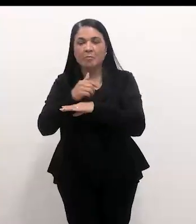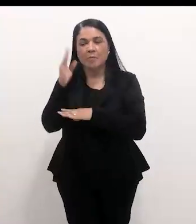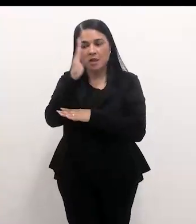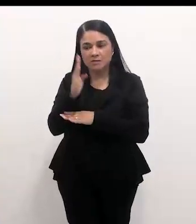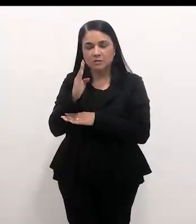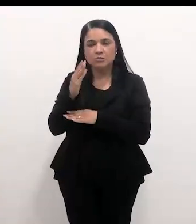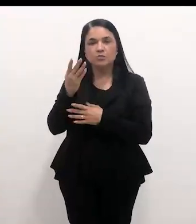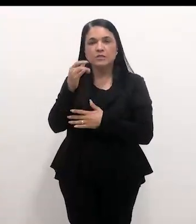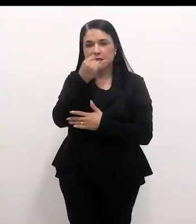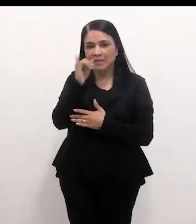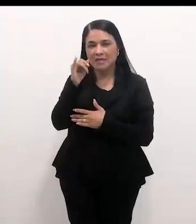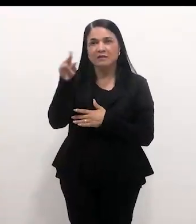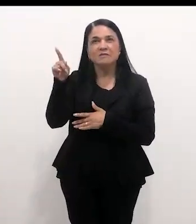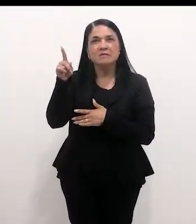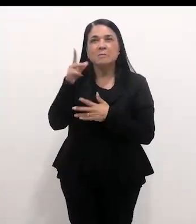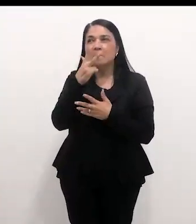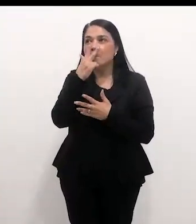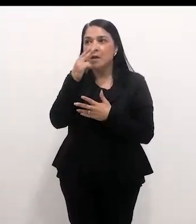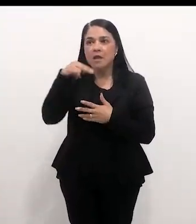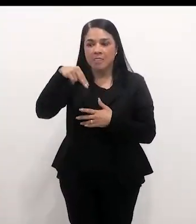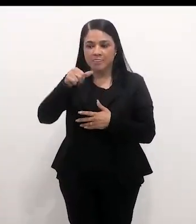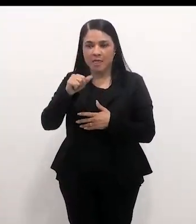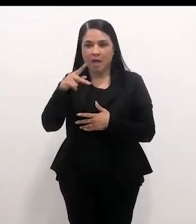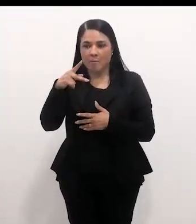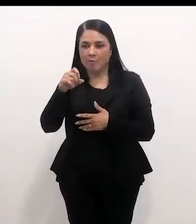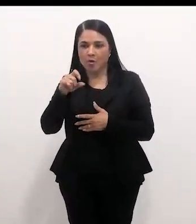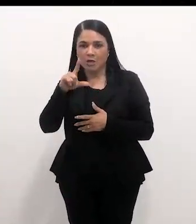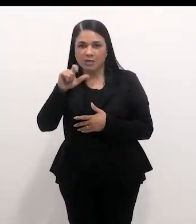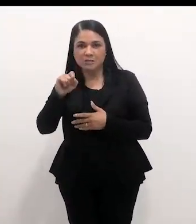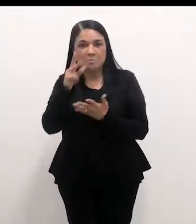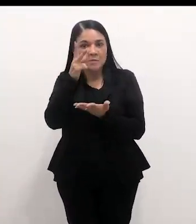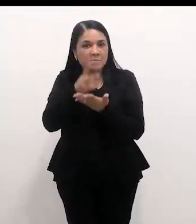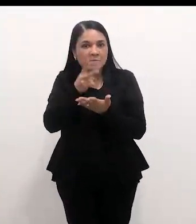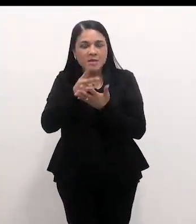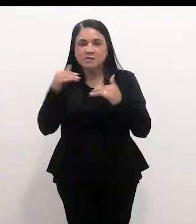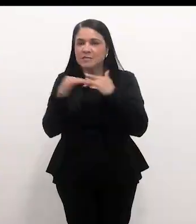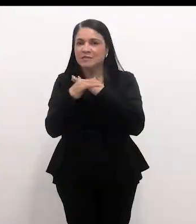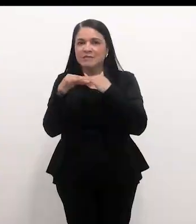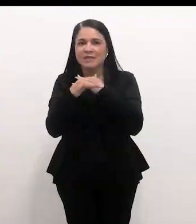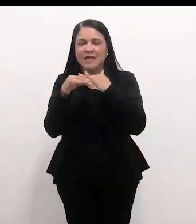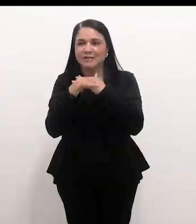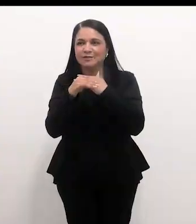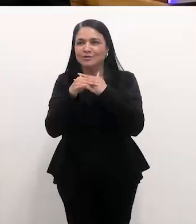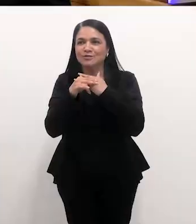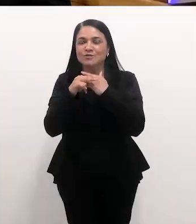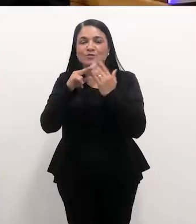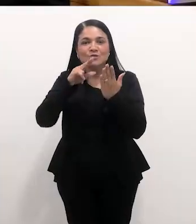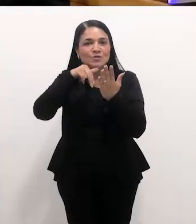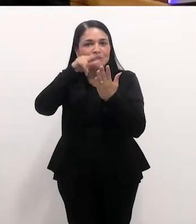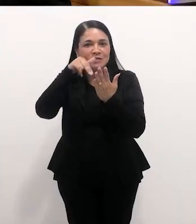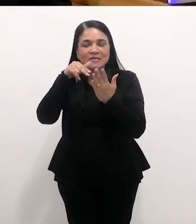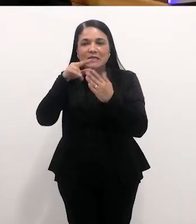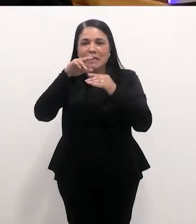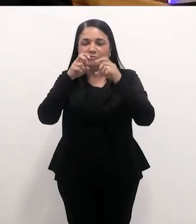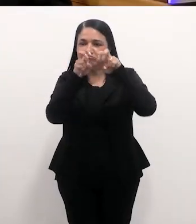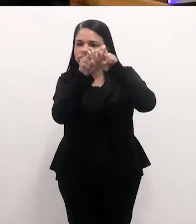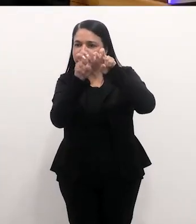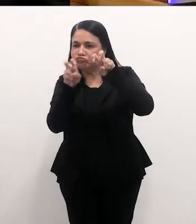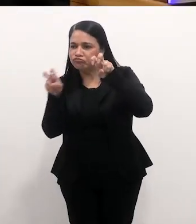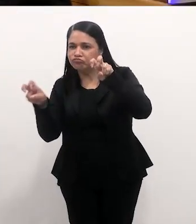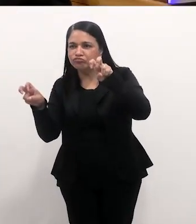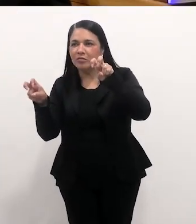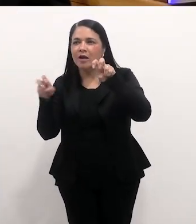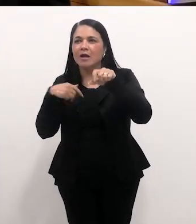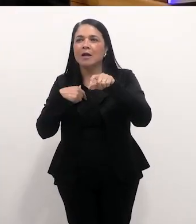algumas pinturas de Nápoles e de Rio de Janeiro que parecem a mesma cidade. Uhum. Porque Nápoles tem o Vesúvio, aqui tem 2 irmãos, o